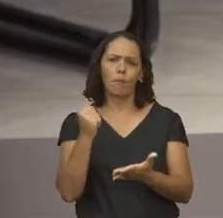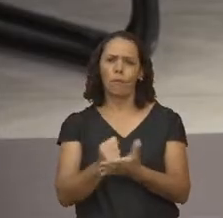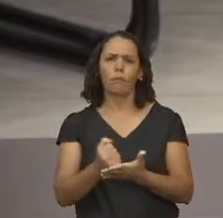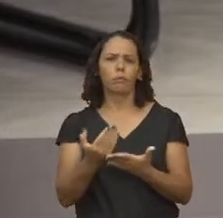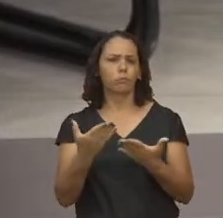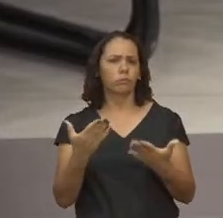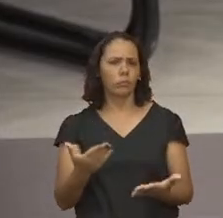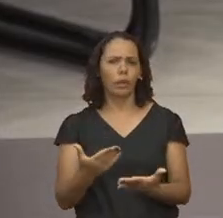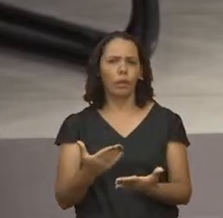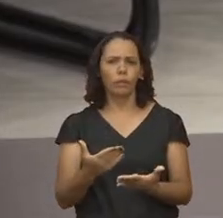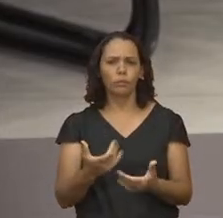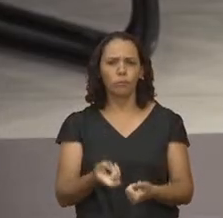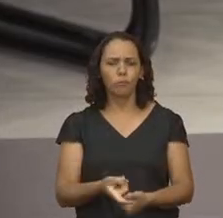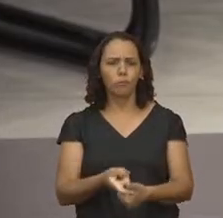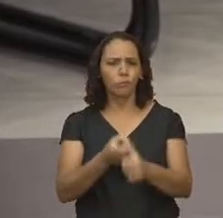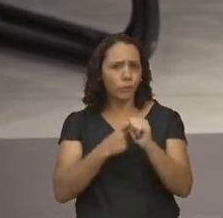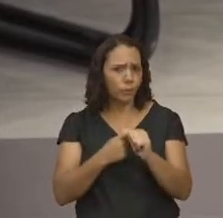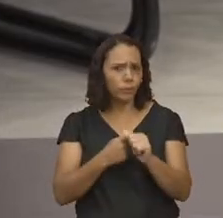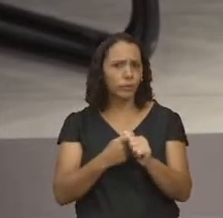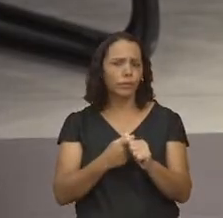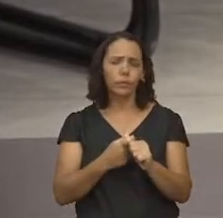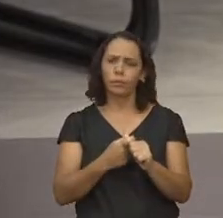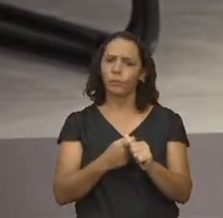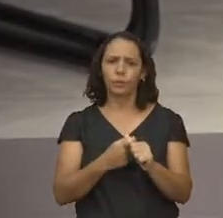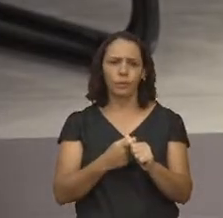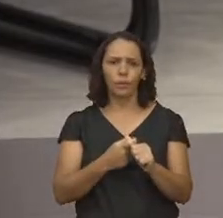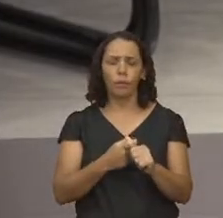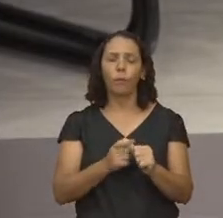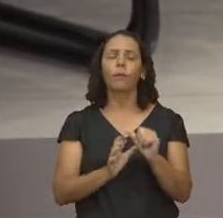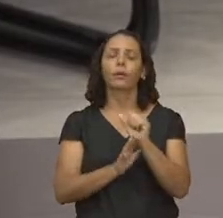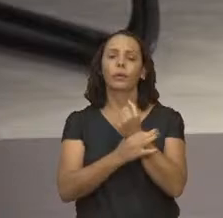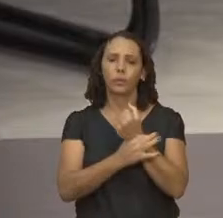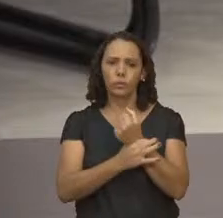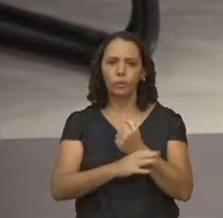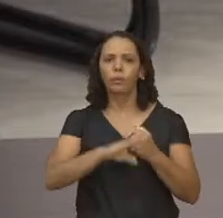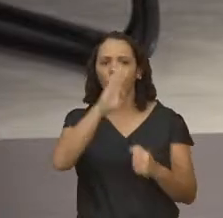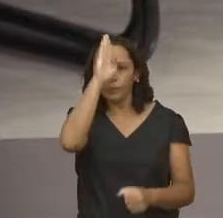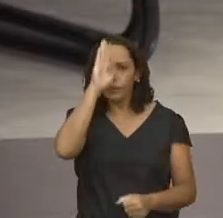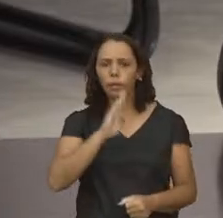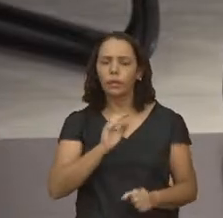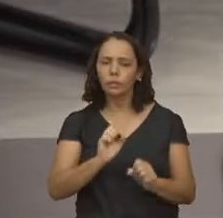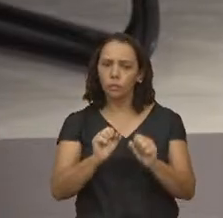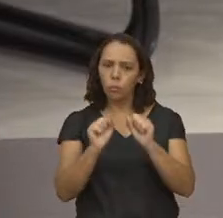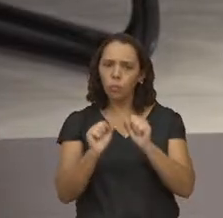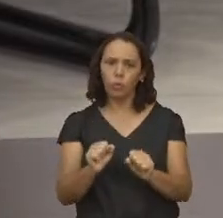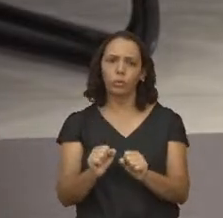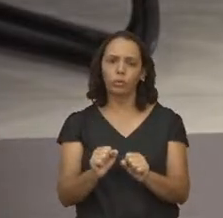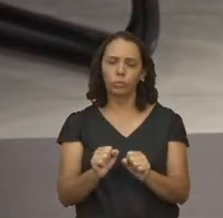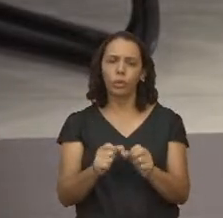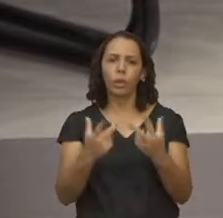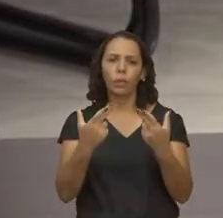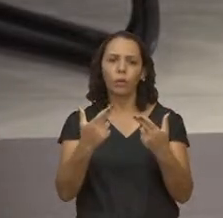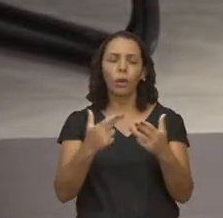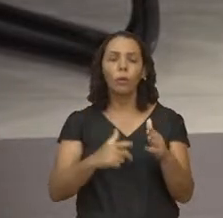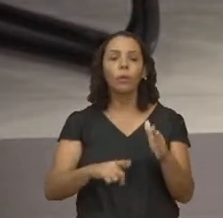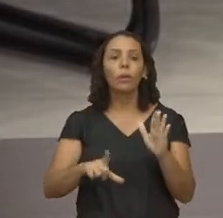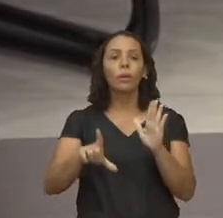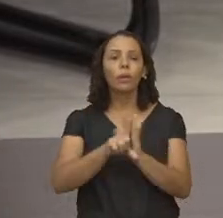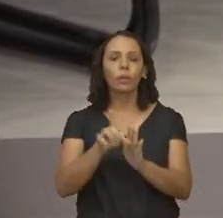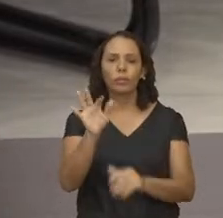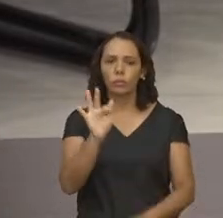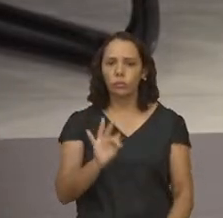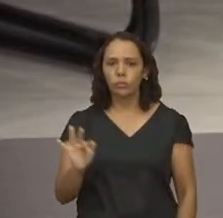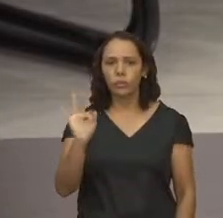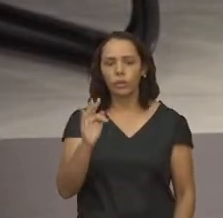têm recursos, né, poder fazer gratuitamente, também decorre de uma lei federal, assim como esse projeto seu aí, que vem ao encontro da